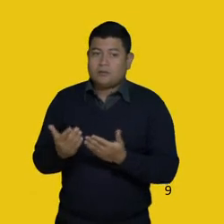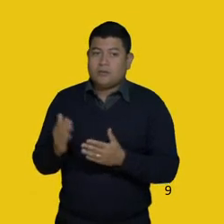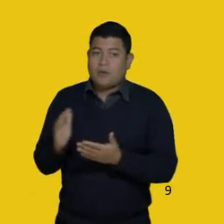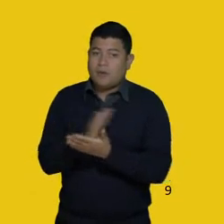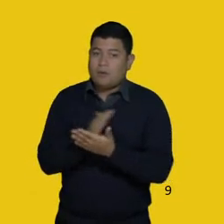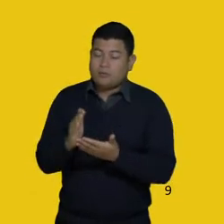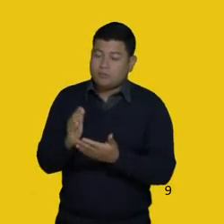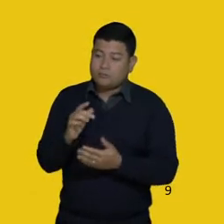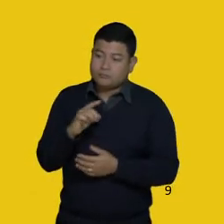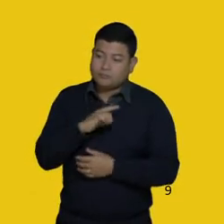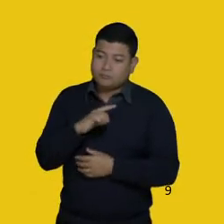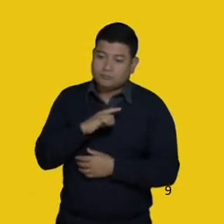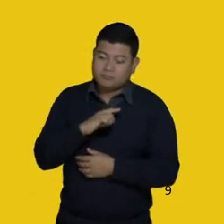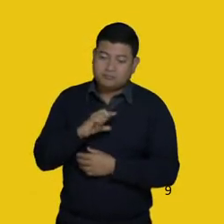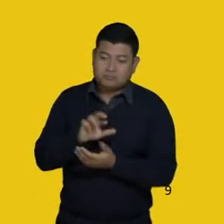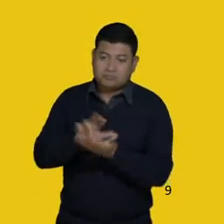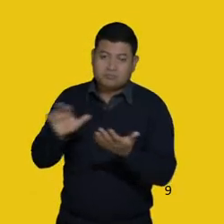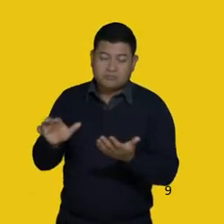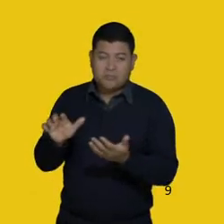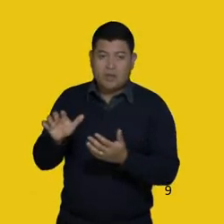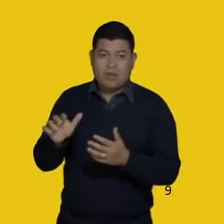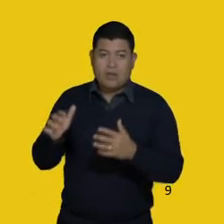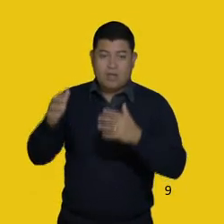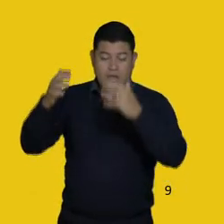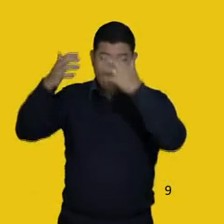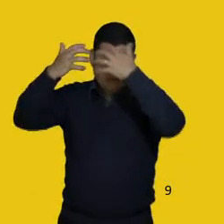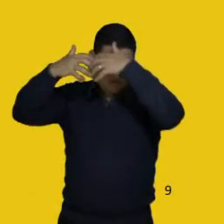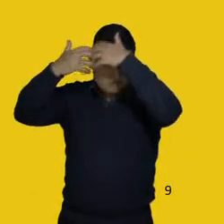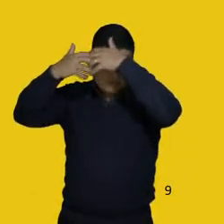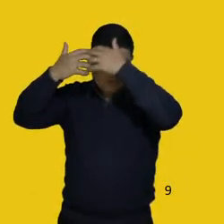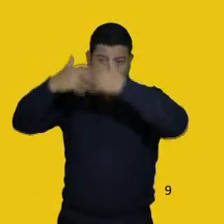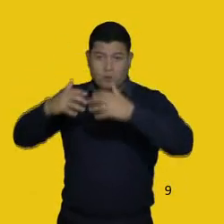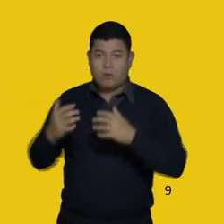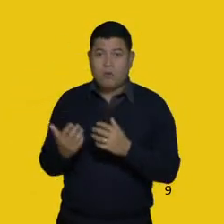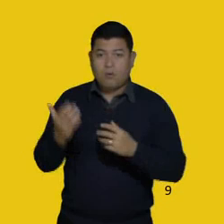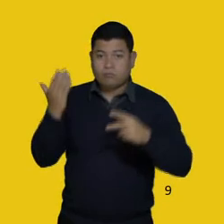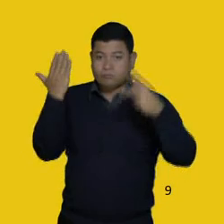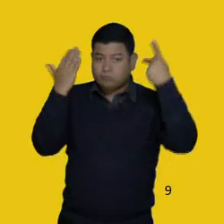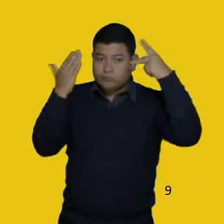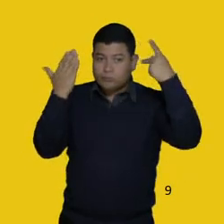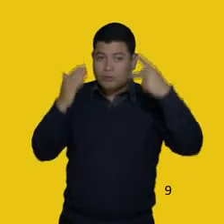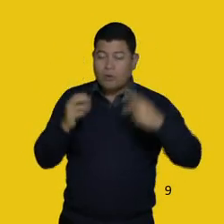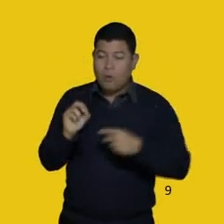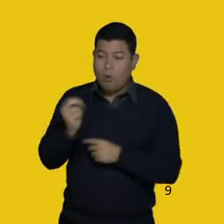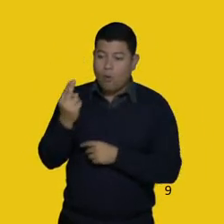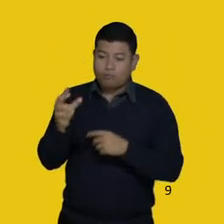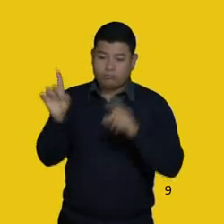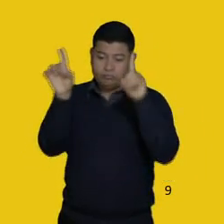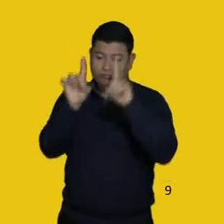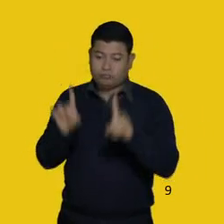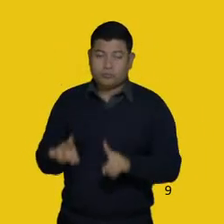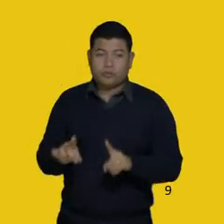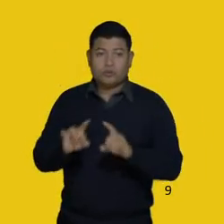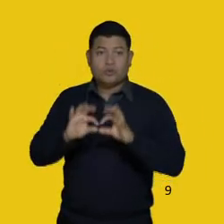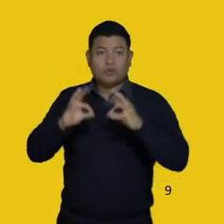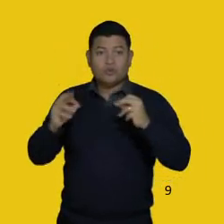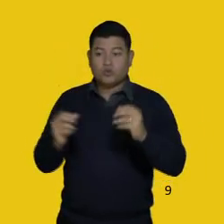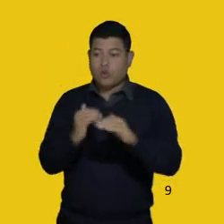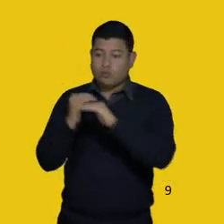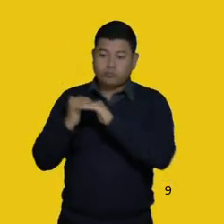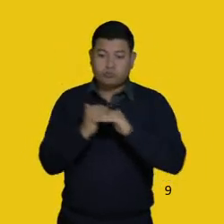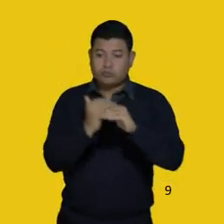Quadros psicológicos neurológicos ou psiquiátricos e portadores de deficiência Ou seja todos deverão estar